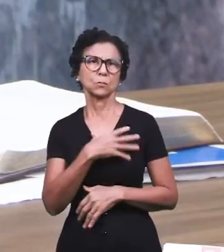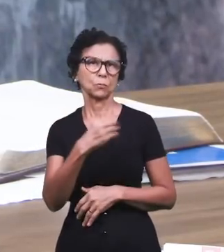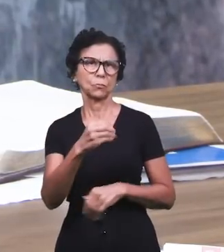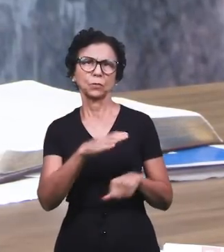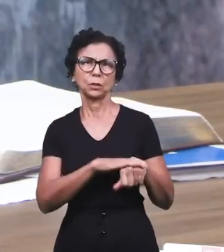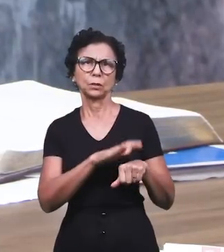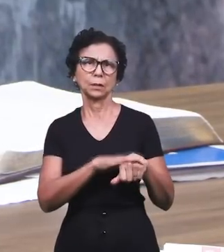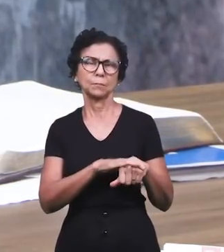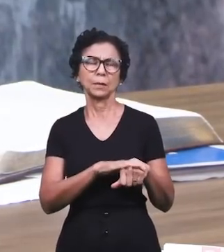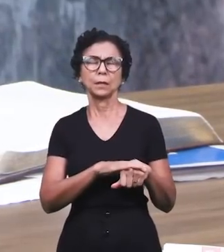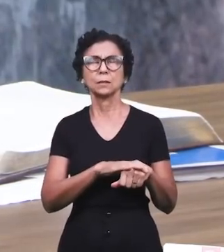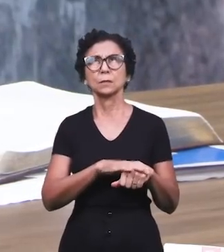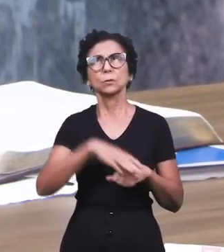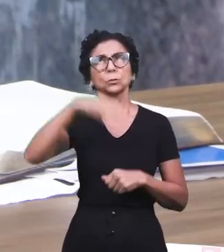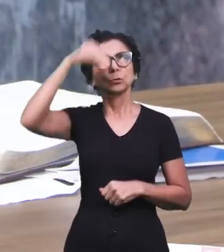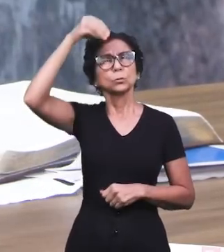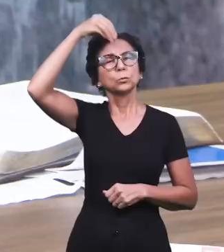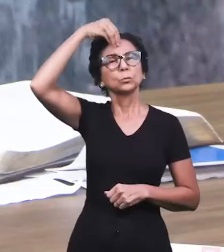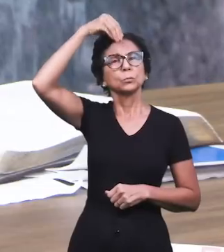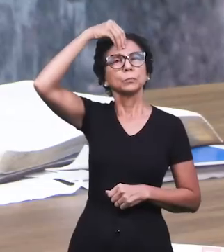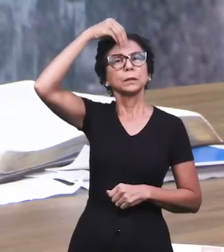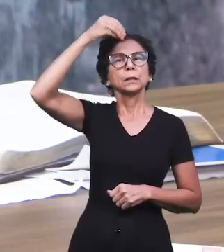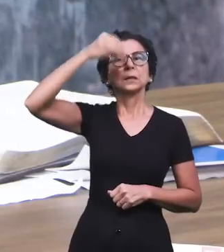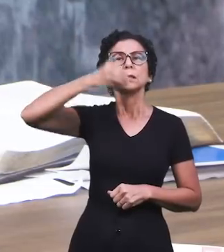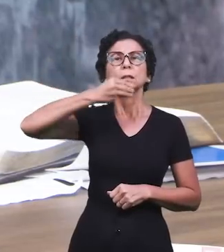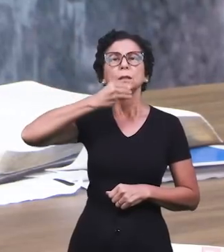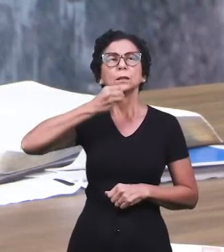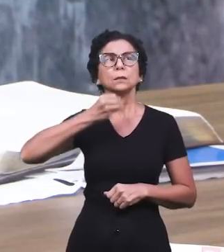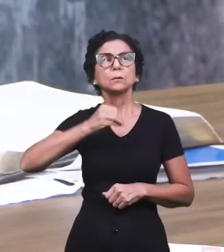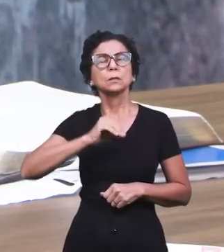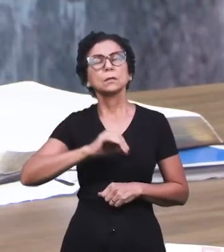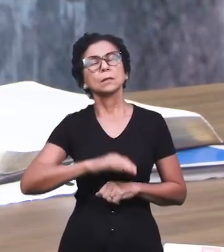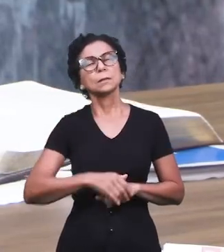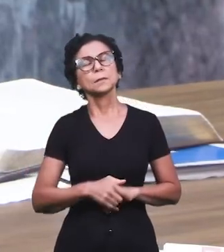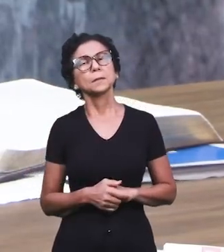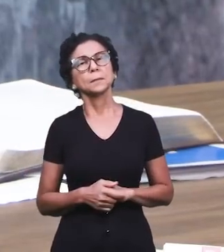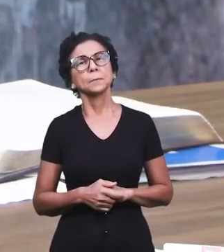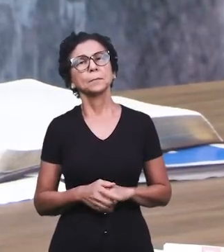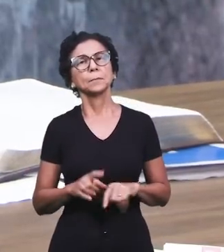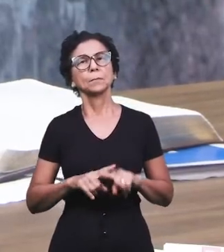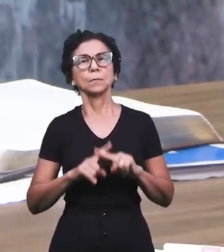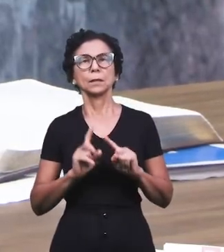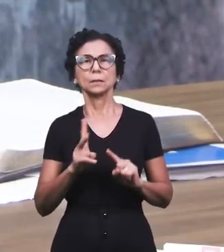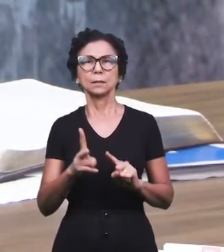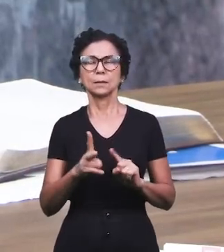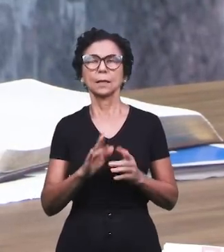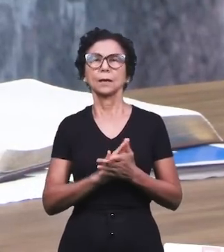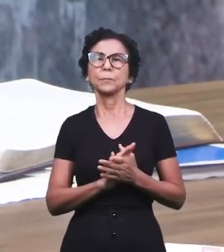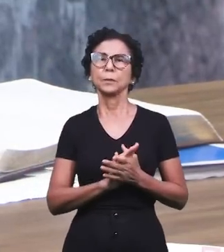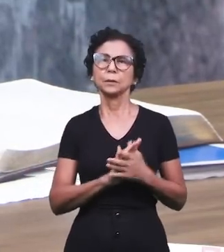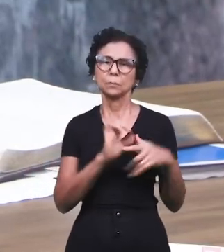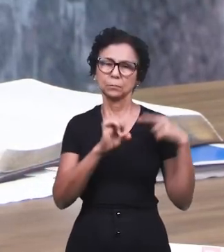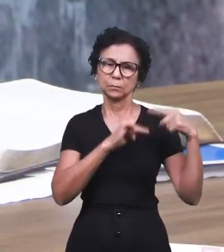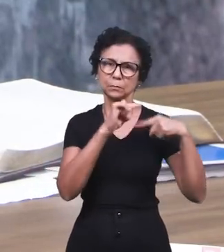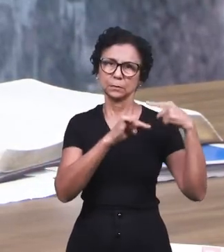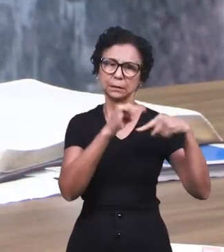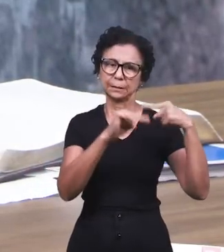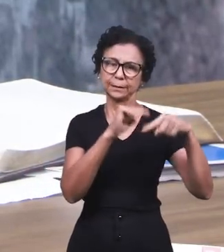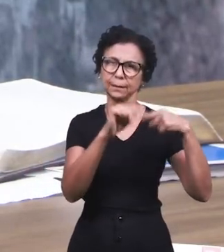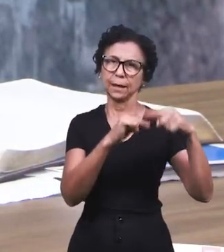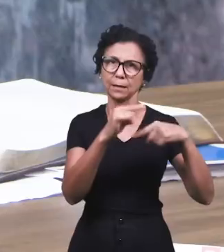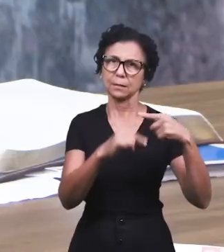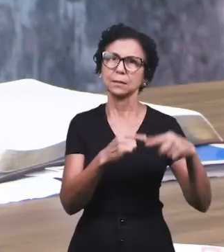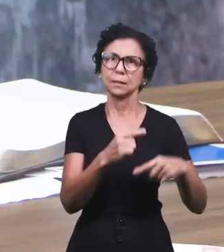era um sobrinho, às vezes era um parente que não era necessariamente o filho, mas se mantinha ali numa linhagem, né? A primeira